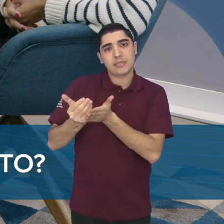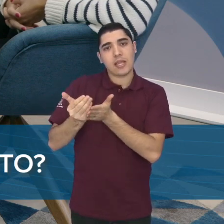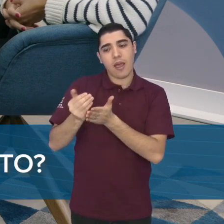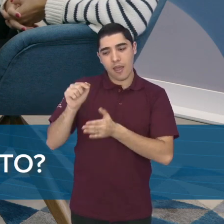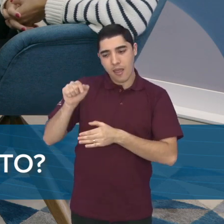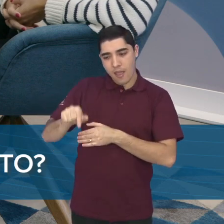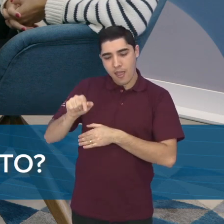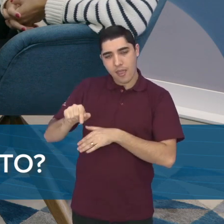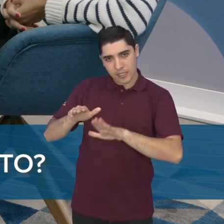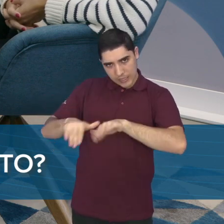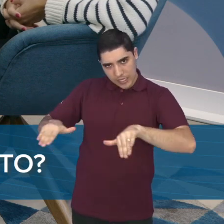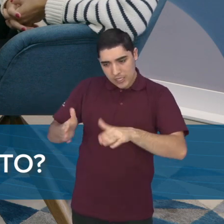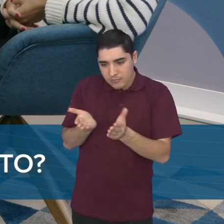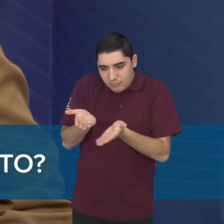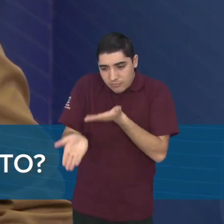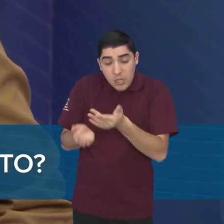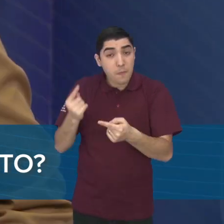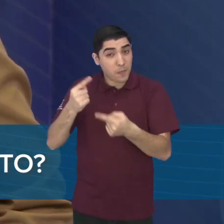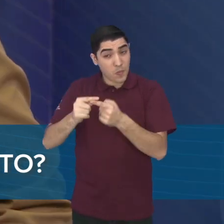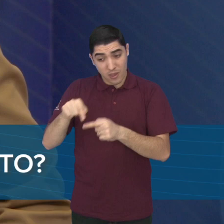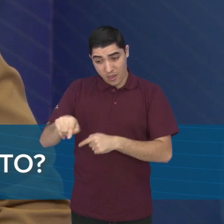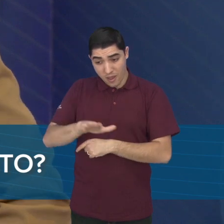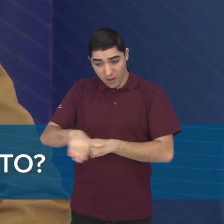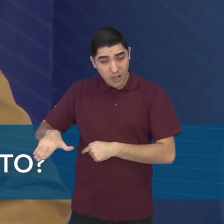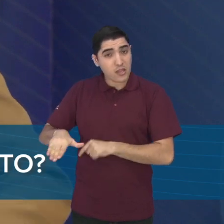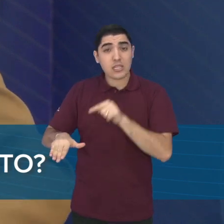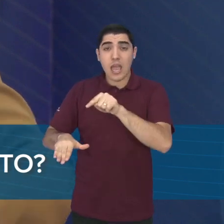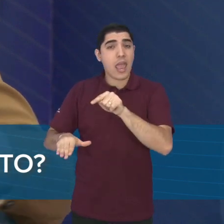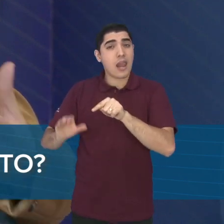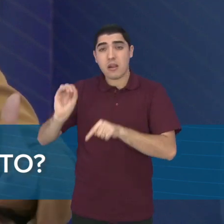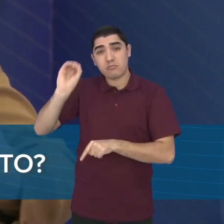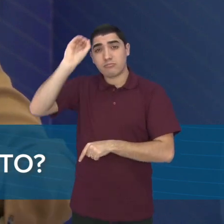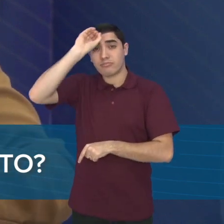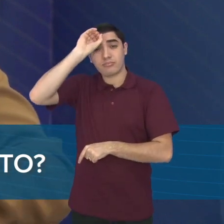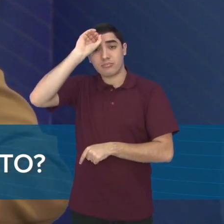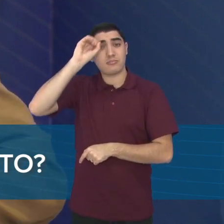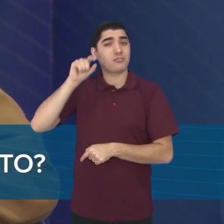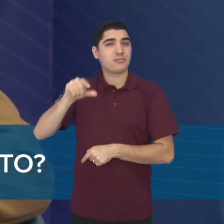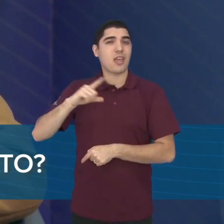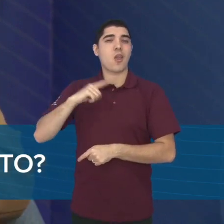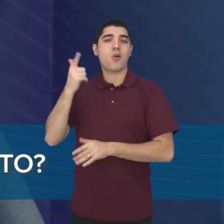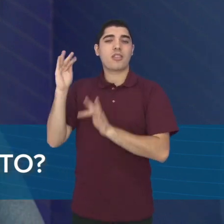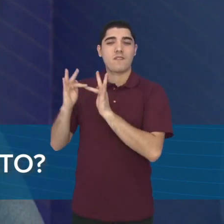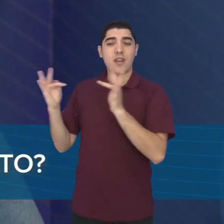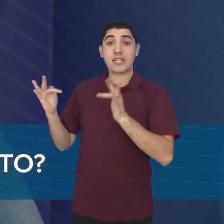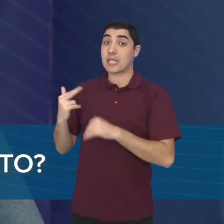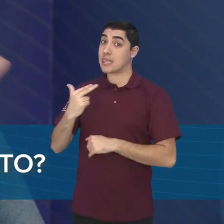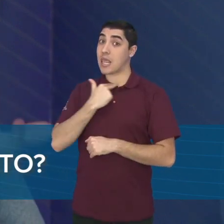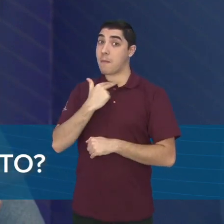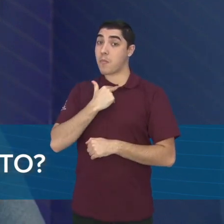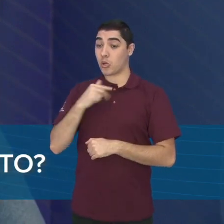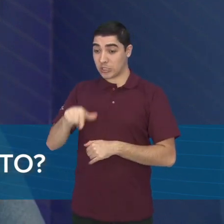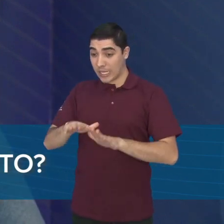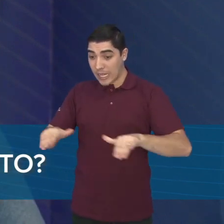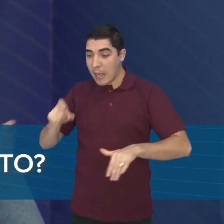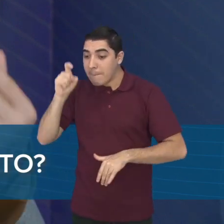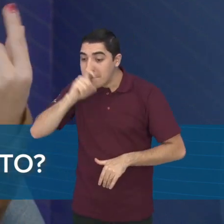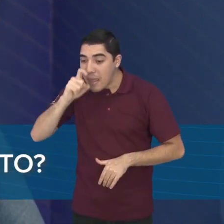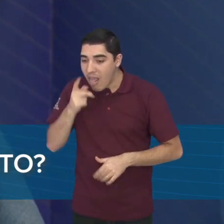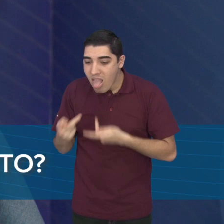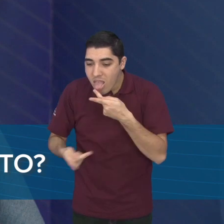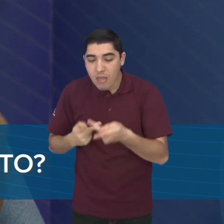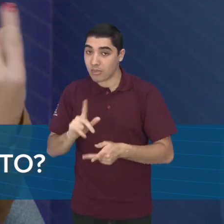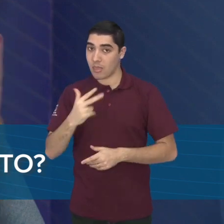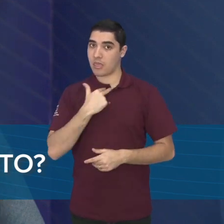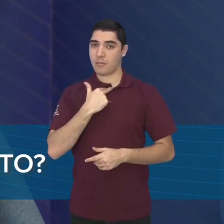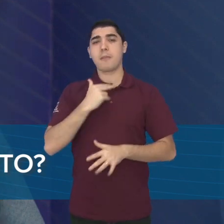começar a falar de situações, porque a criança, muitas vezes, ela não compreende, né? Tem aquela frase, não minta para a criança, mas